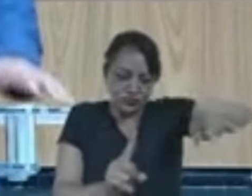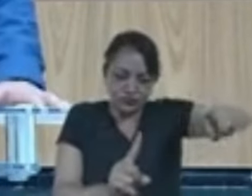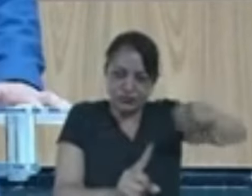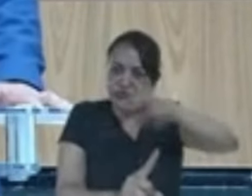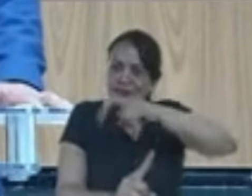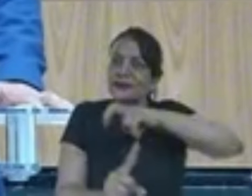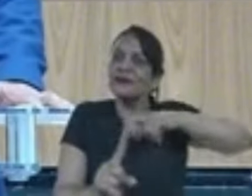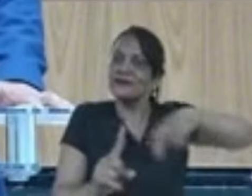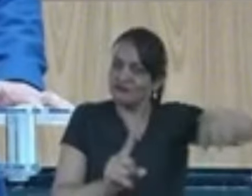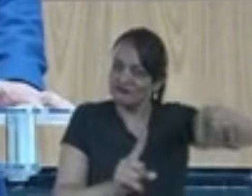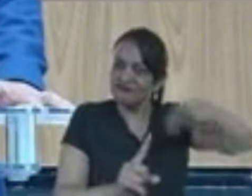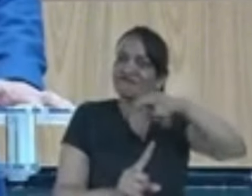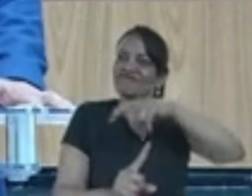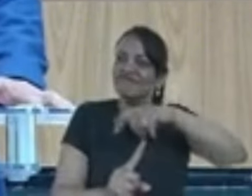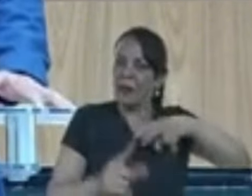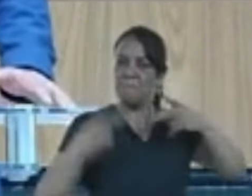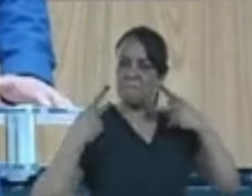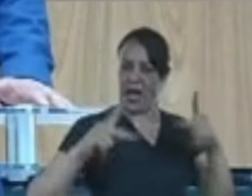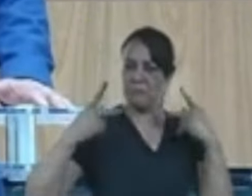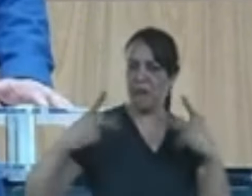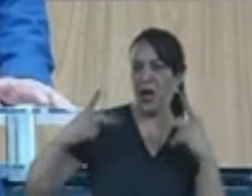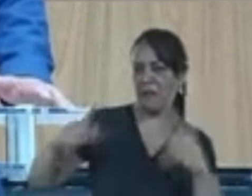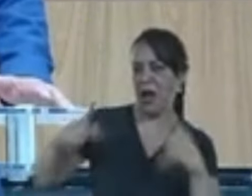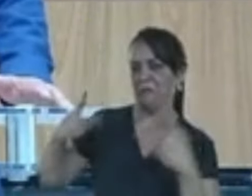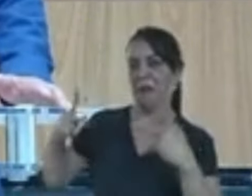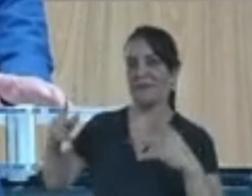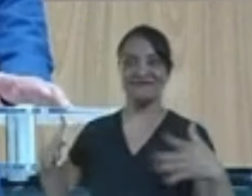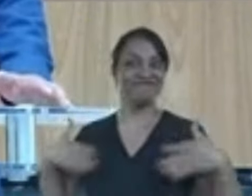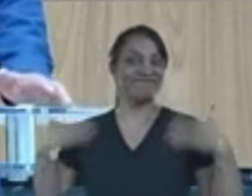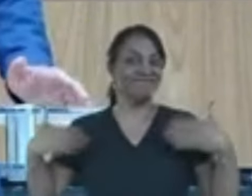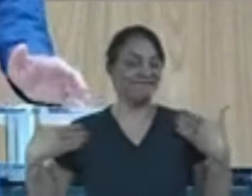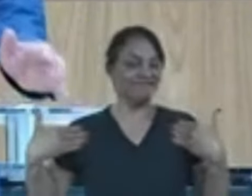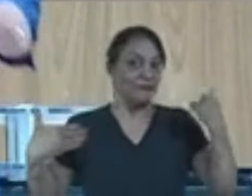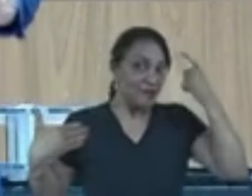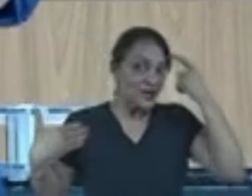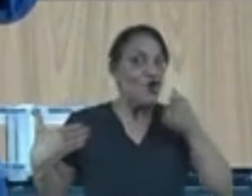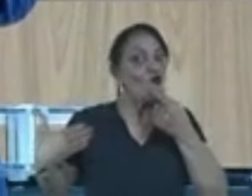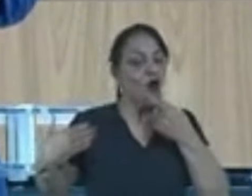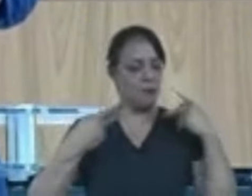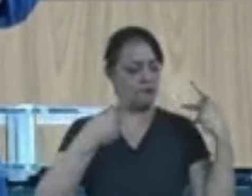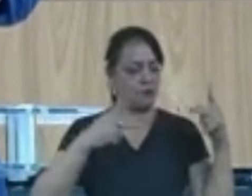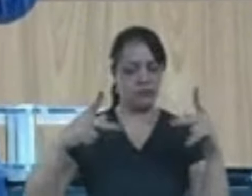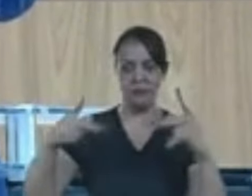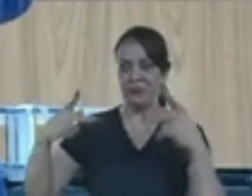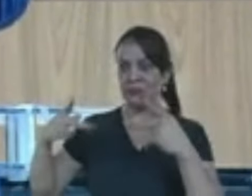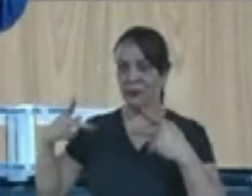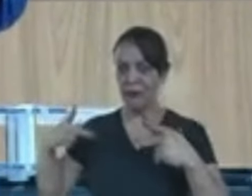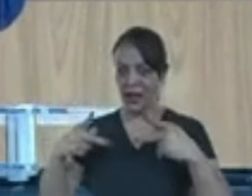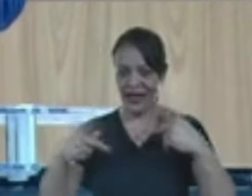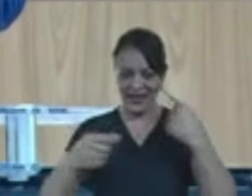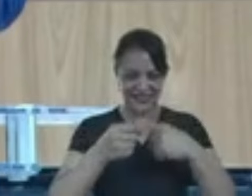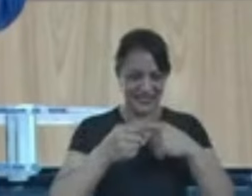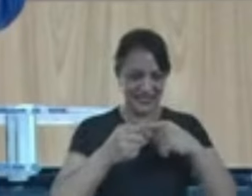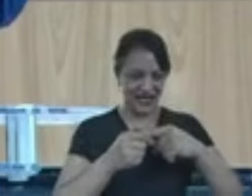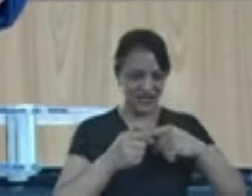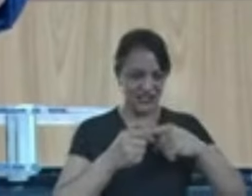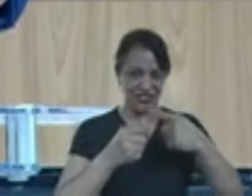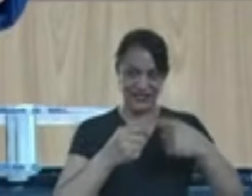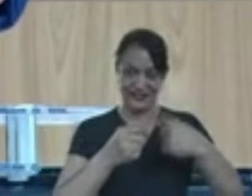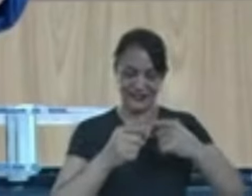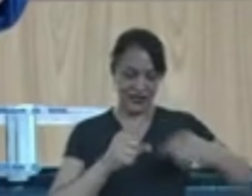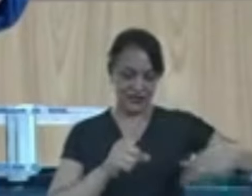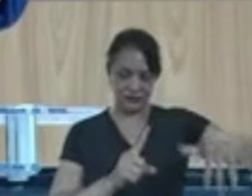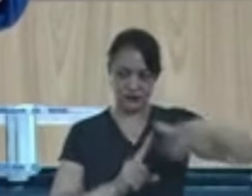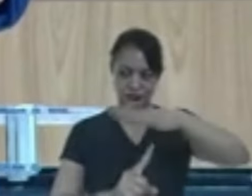vontade, na maior alegria. Você imagina só, para o cara pregar em volta da cidade, dando uma